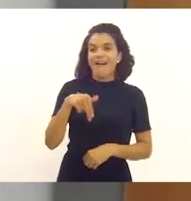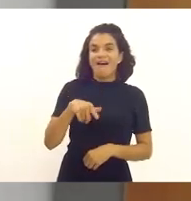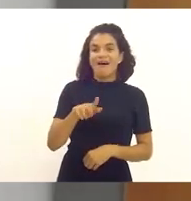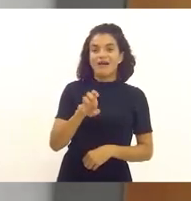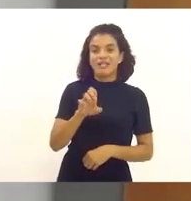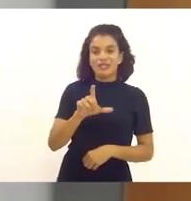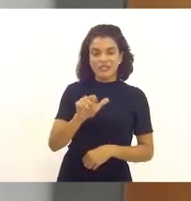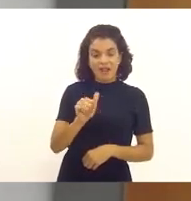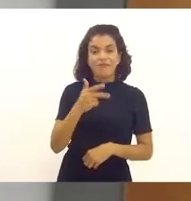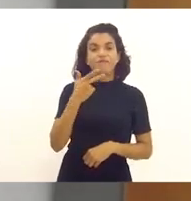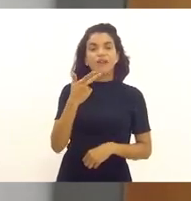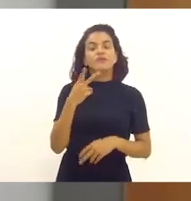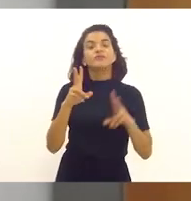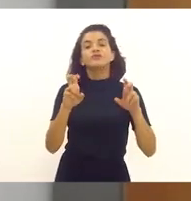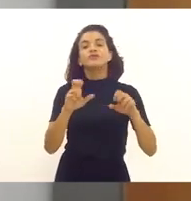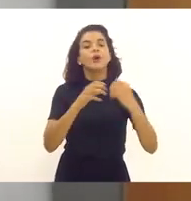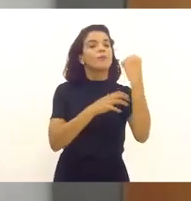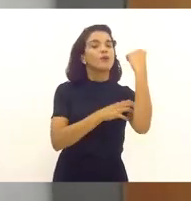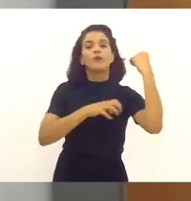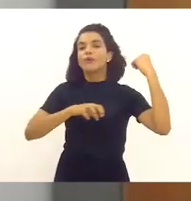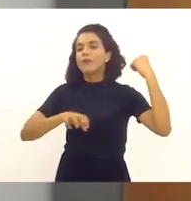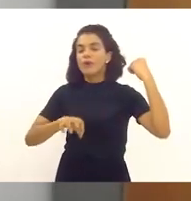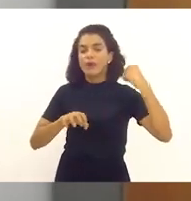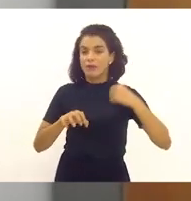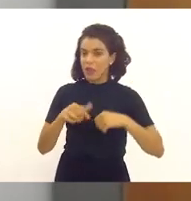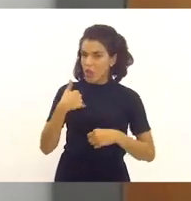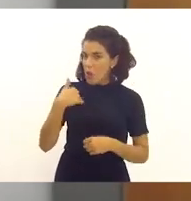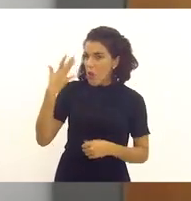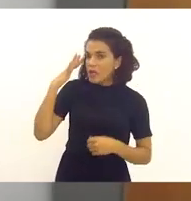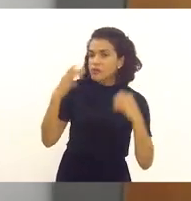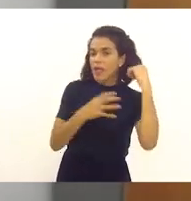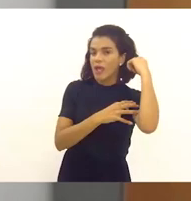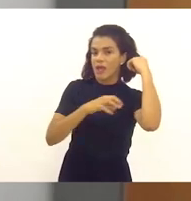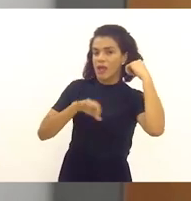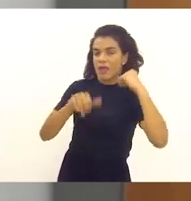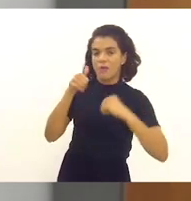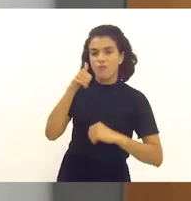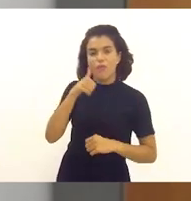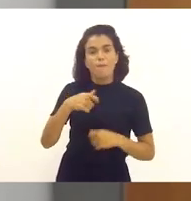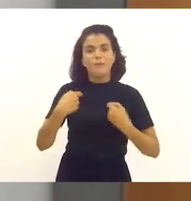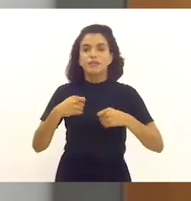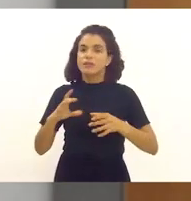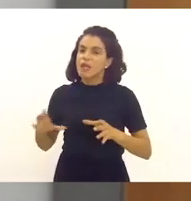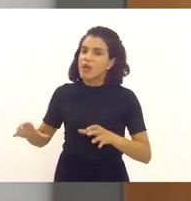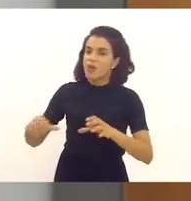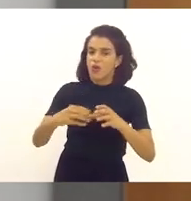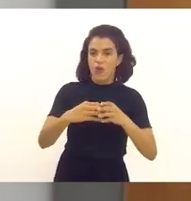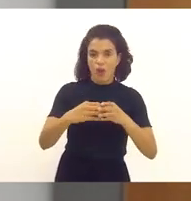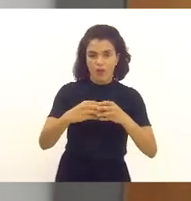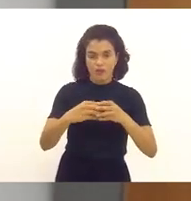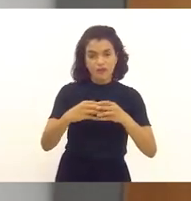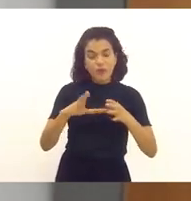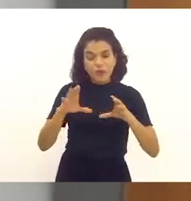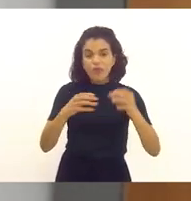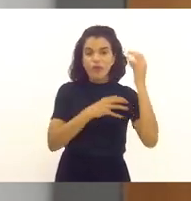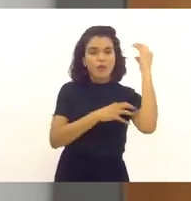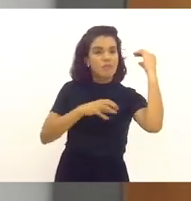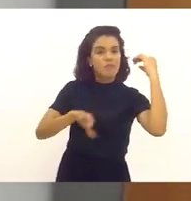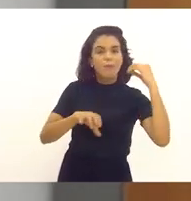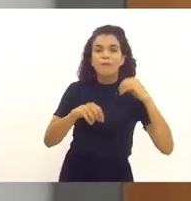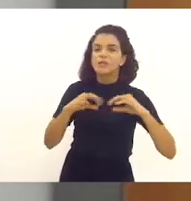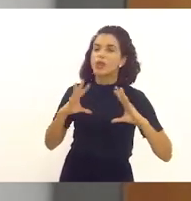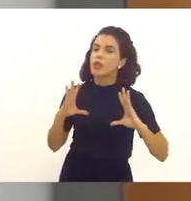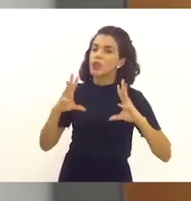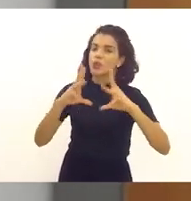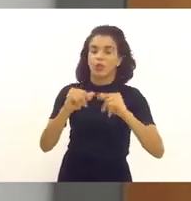estava falando do empoderamento e eu acho que esse empoderamento feminino tem que ser coletivo né o empoderamento tem que vir